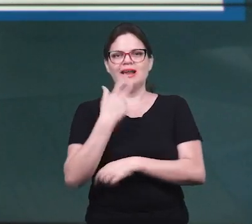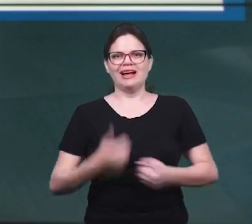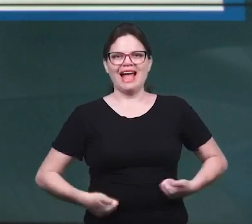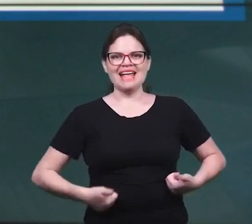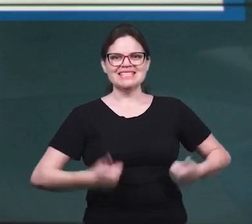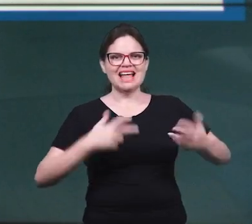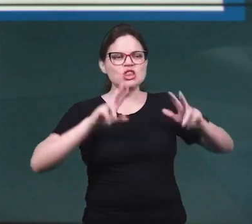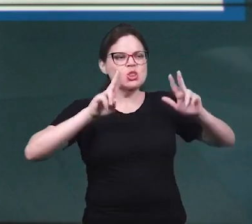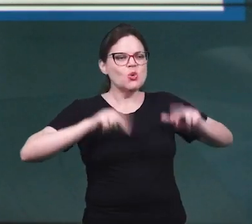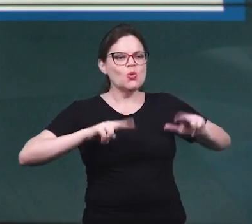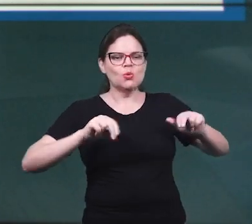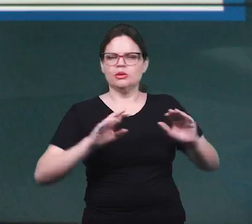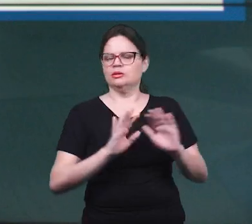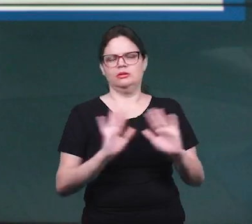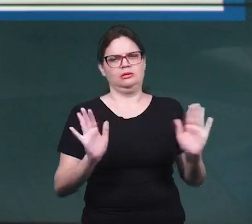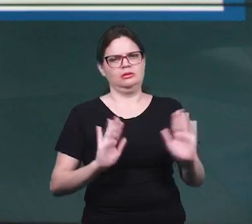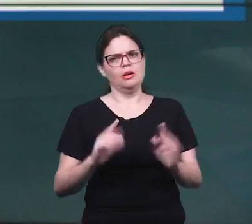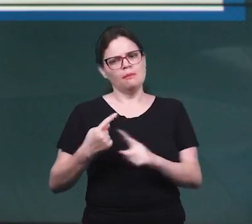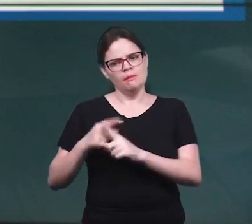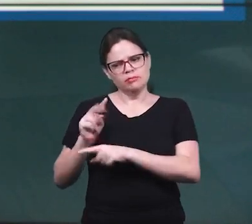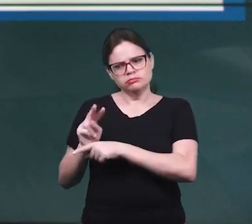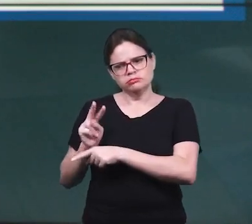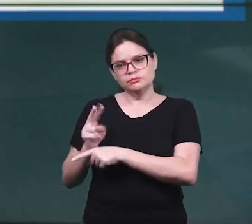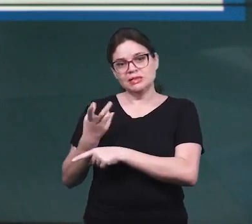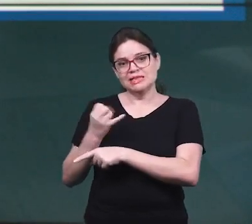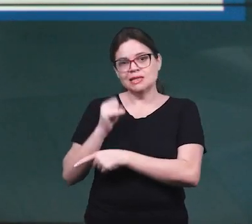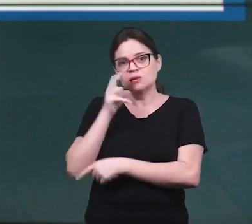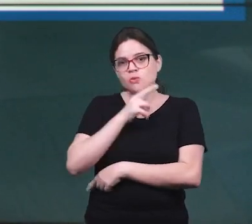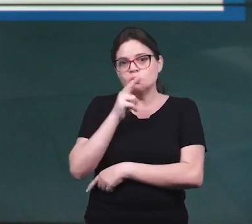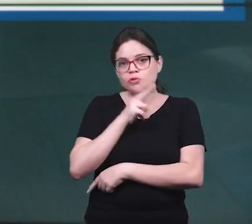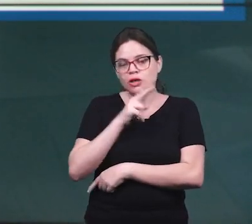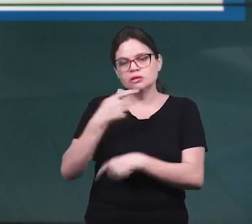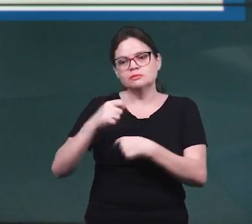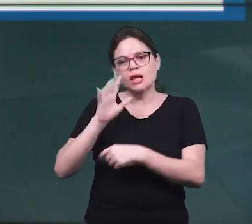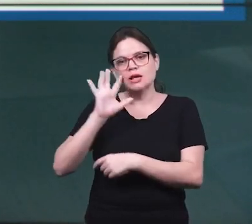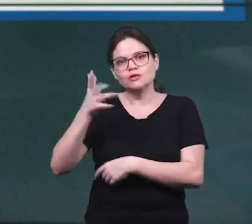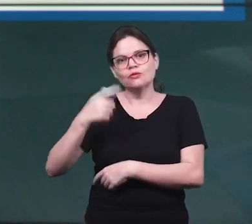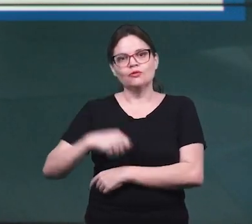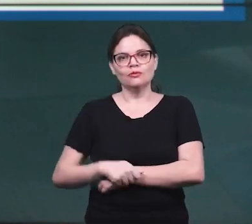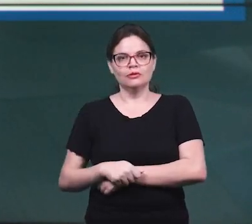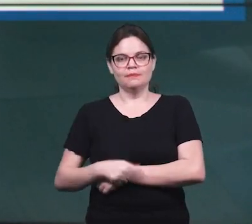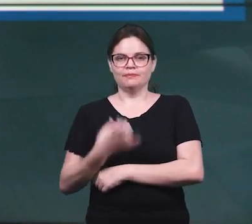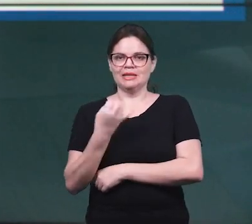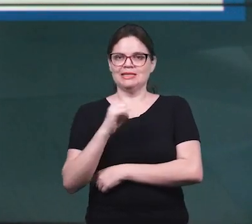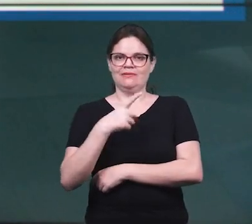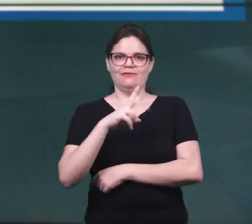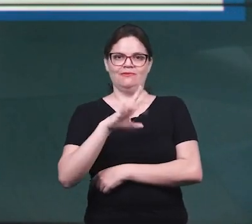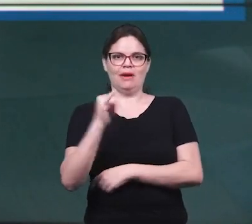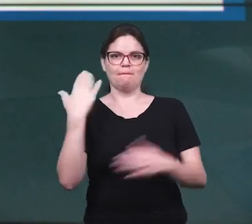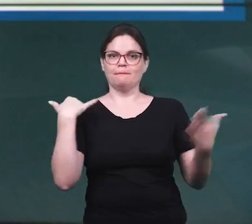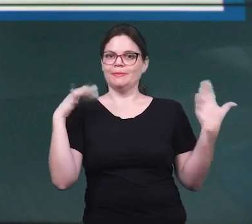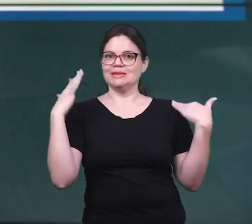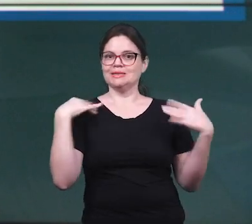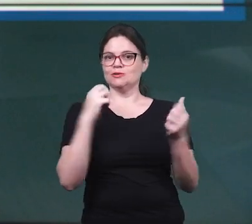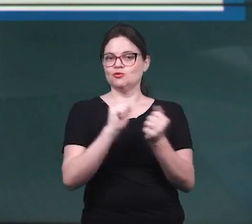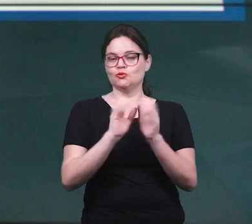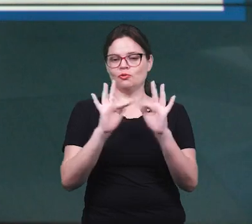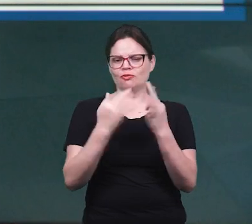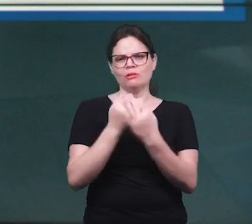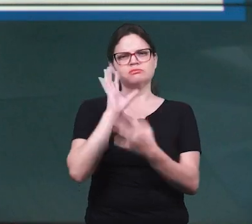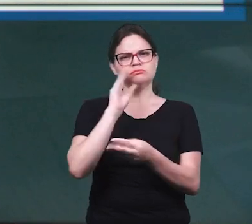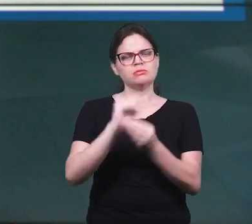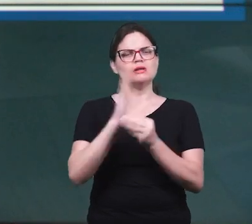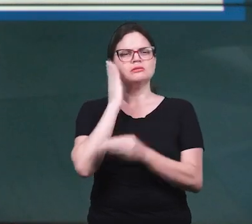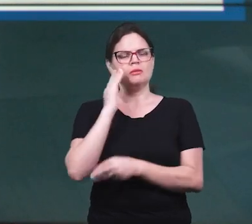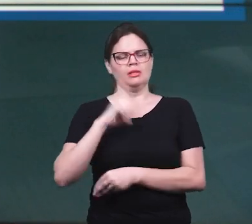nunca, mas ele fica ali para um momento de emergência, um momento de um passeio com a família, um momento